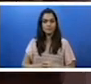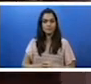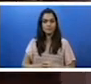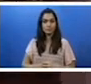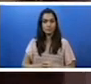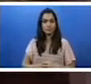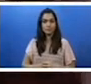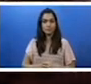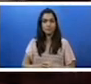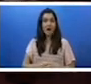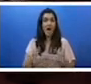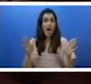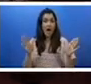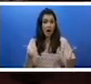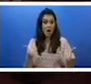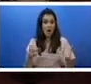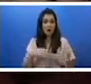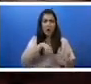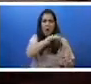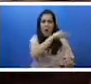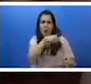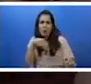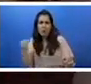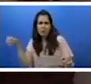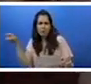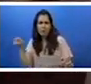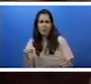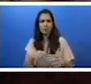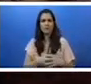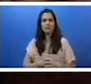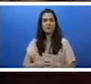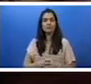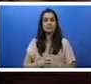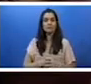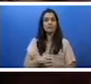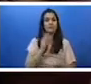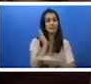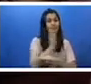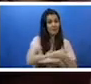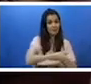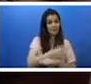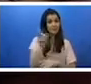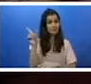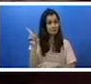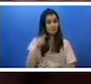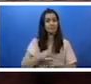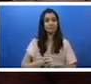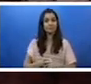Agora, nós vamos fazer o trajeto ao contrário. Vamos começar aqui. O táxi,